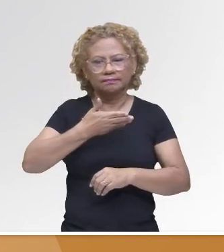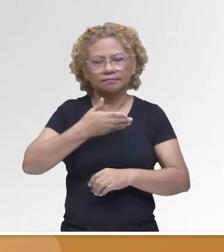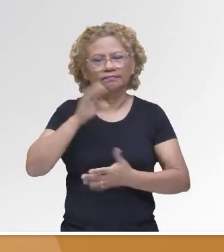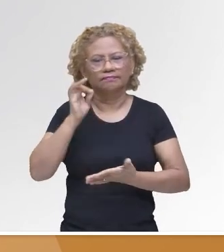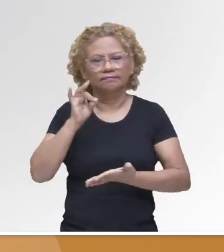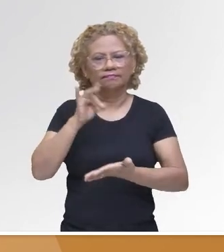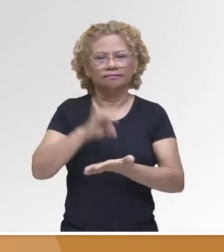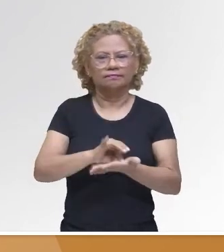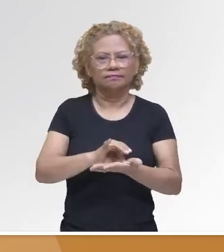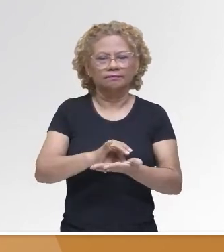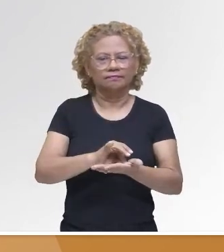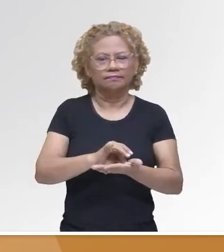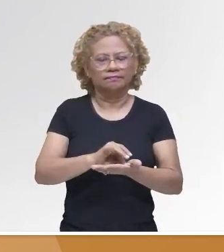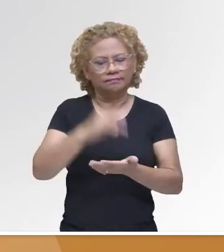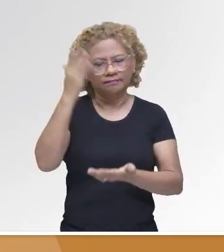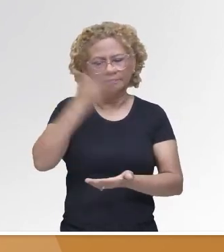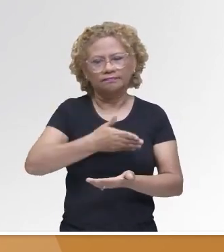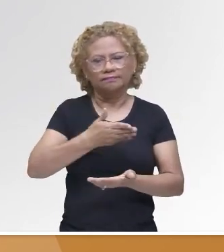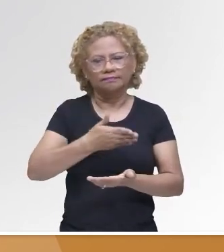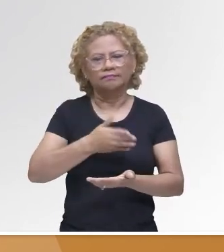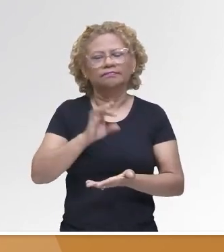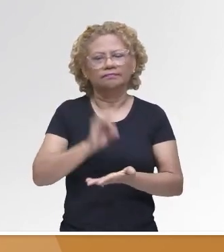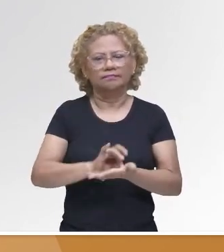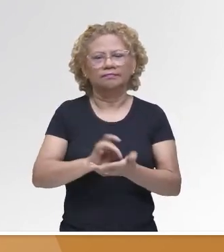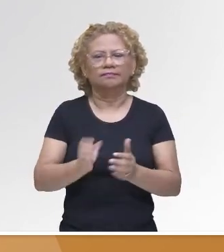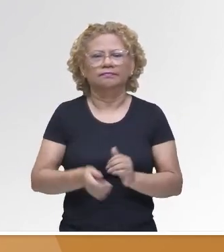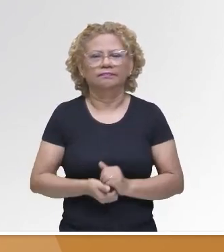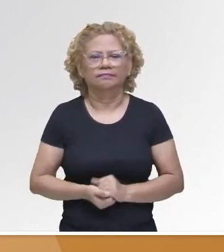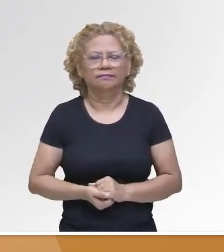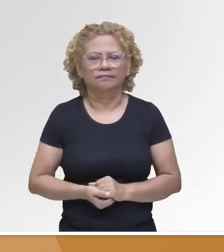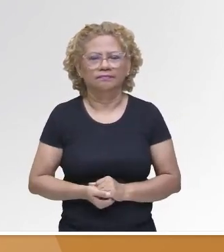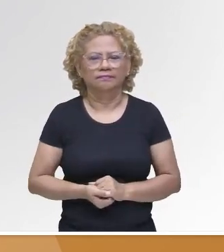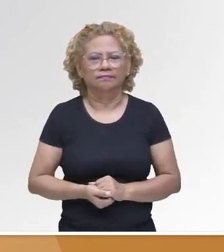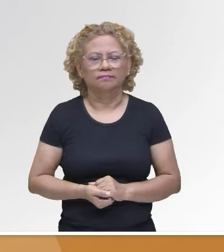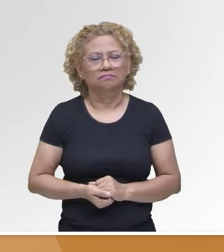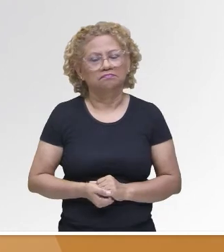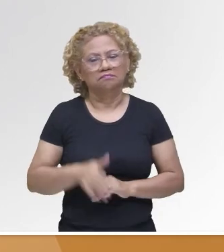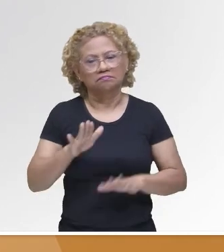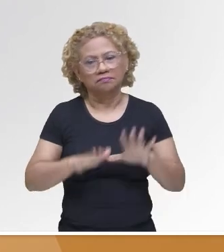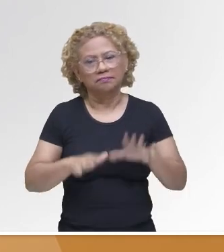que o fenômeno que você está estudando é verdadeiro ou não.